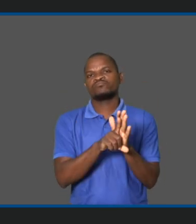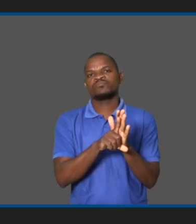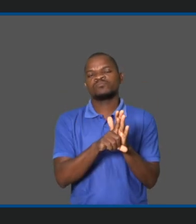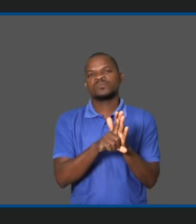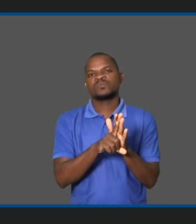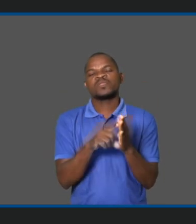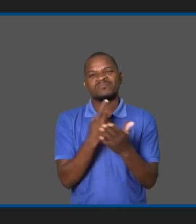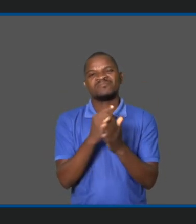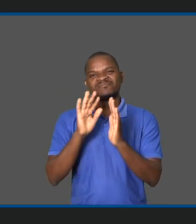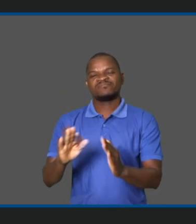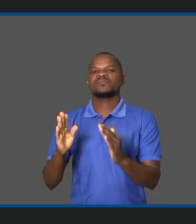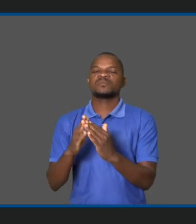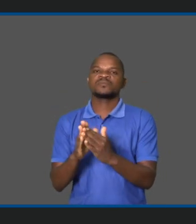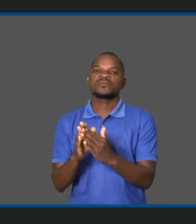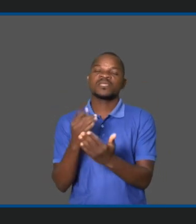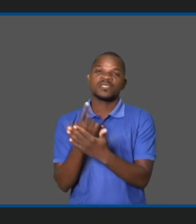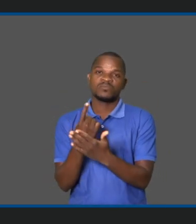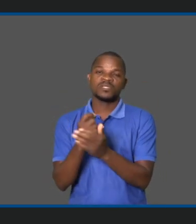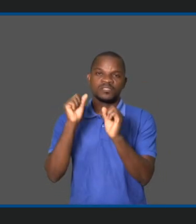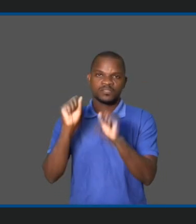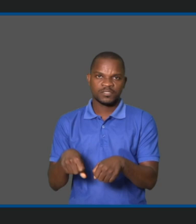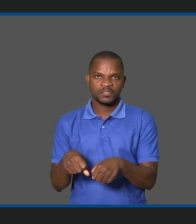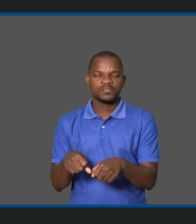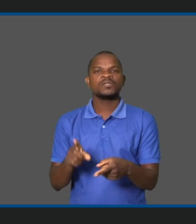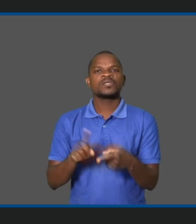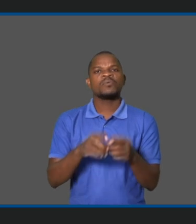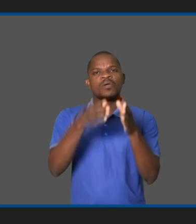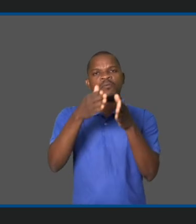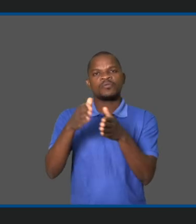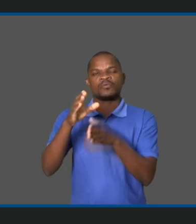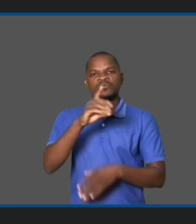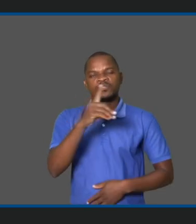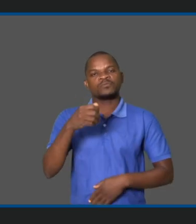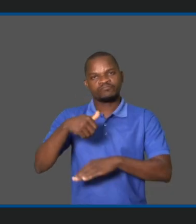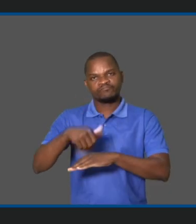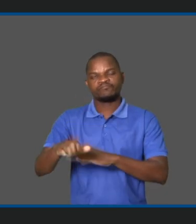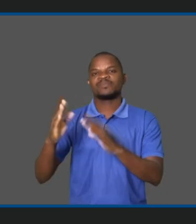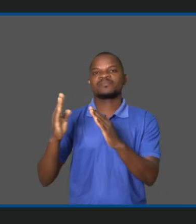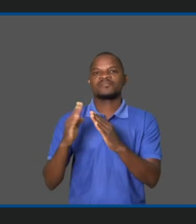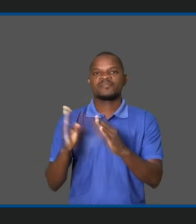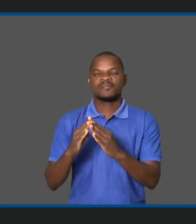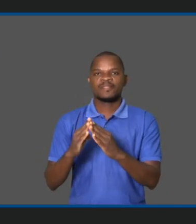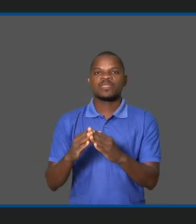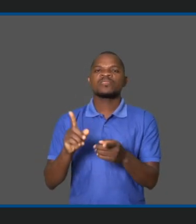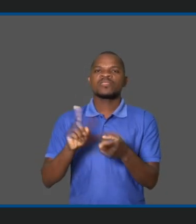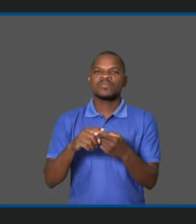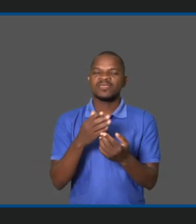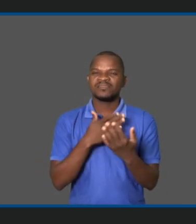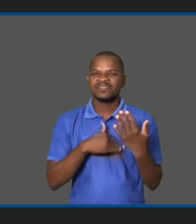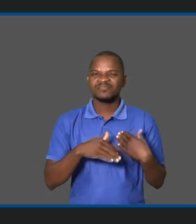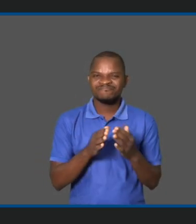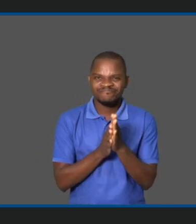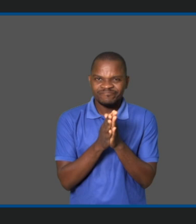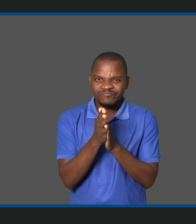deficiência estão em casa. E neste momento eu queria aproveitar essa oportunidade para apelar ao governo, apelar ao nosso